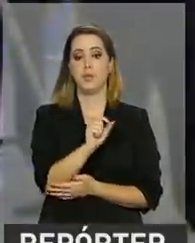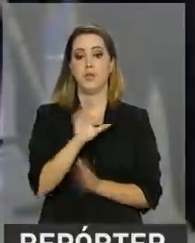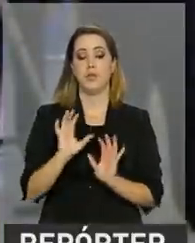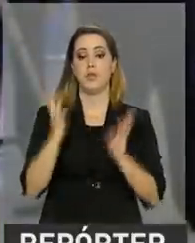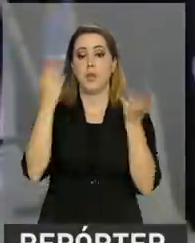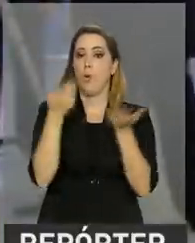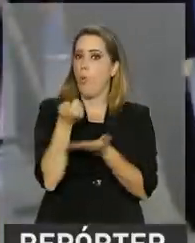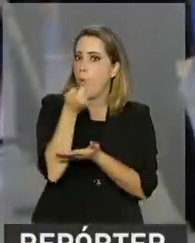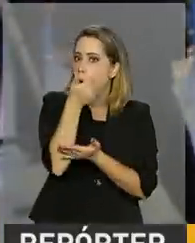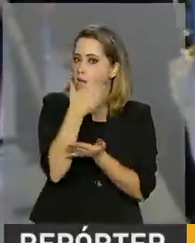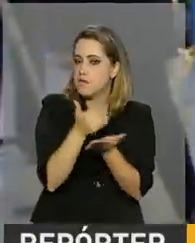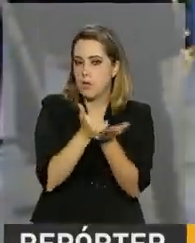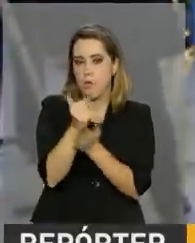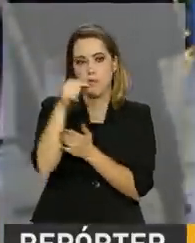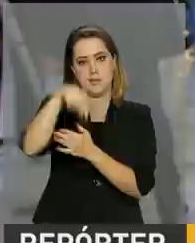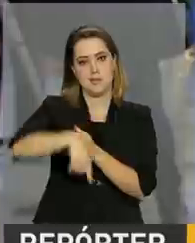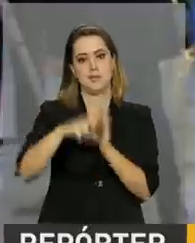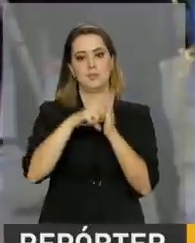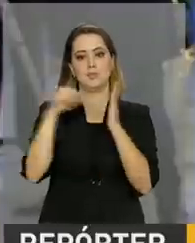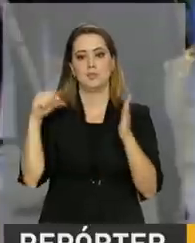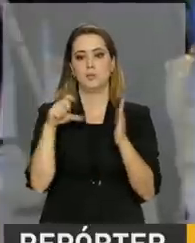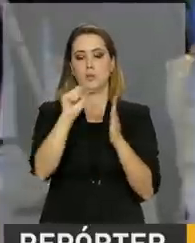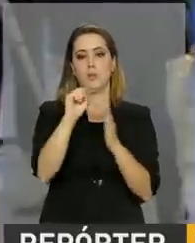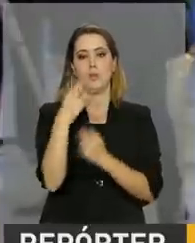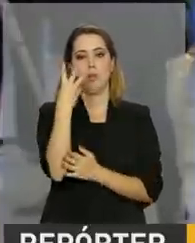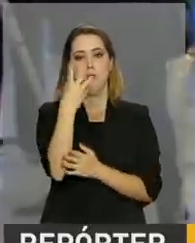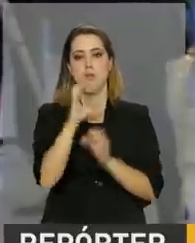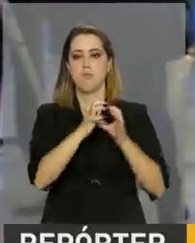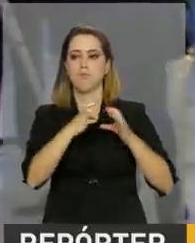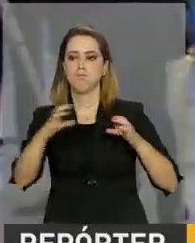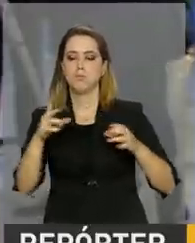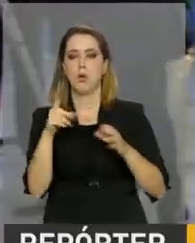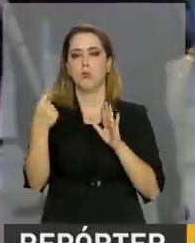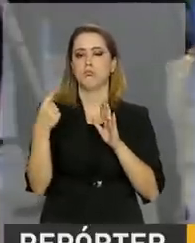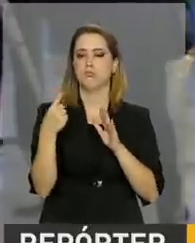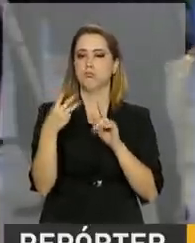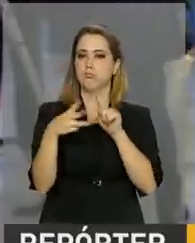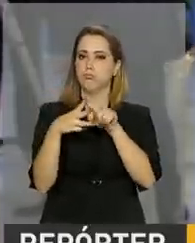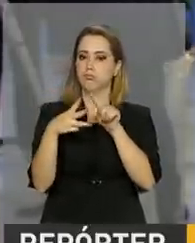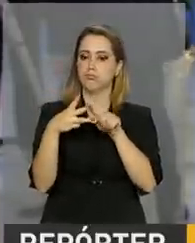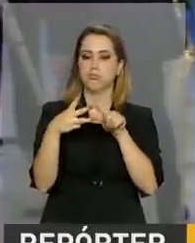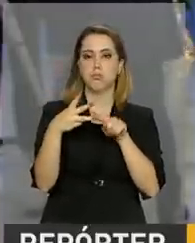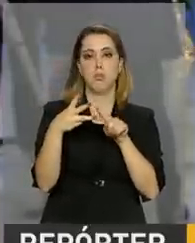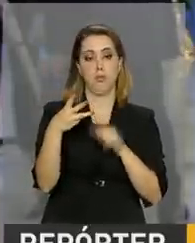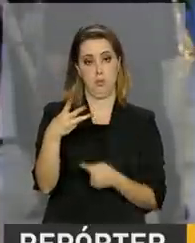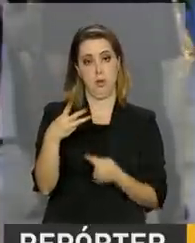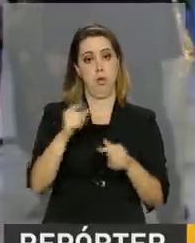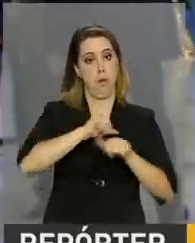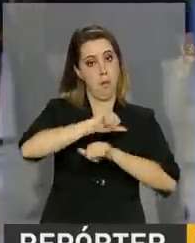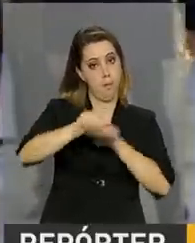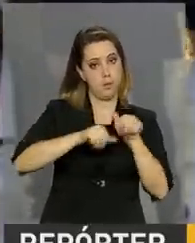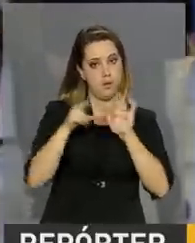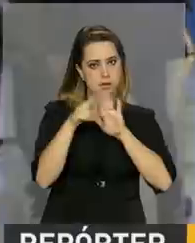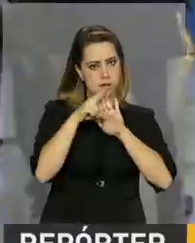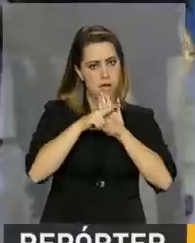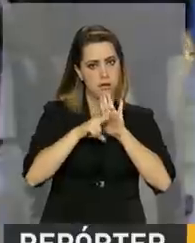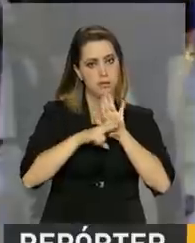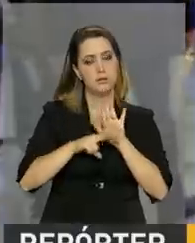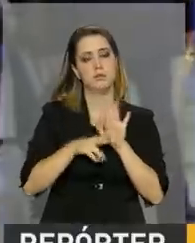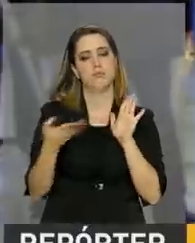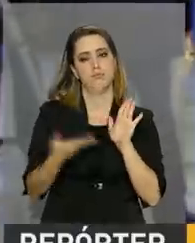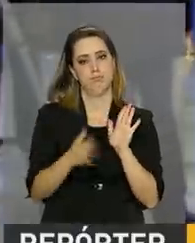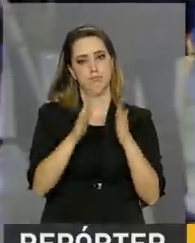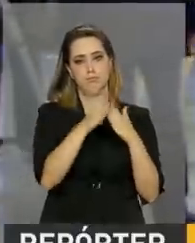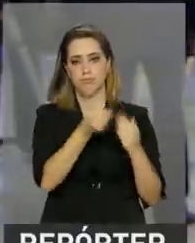está prestes a começar aqui no Palácio do Planalto. São três grandes metas do governo federal ao propor essas mudanças nas regras do Minha